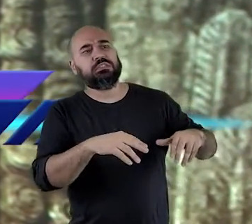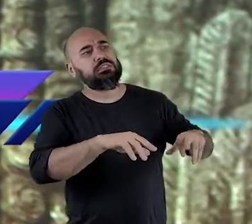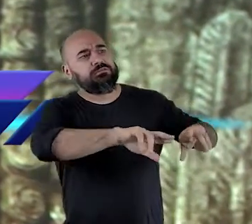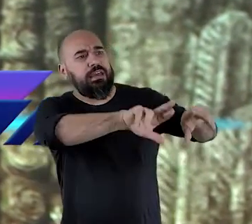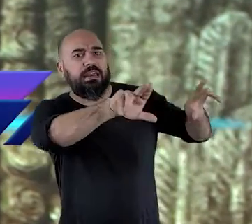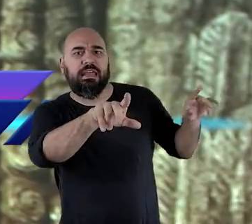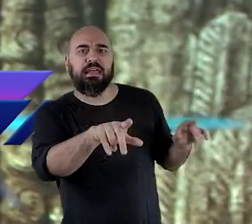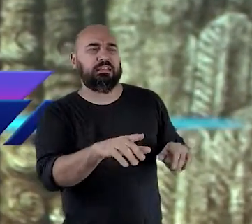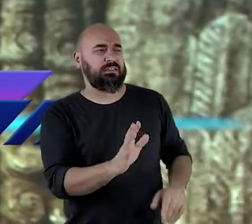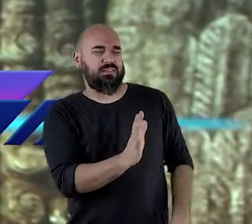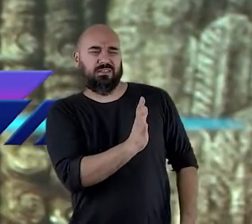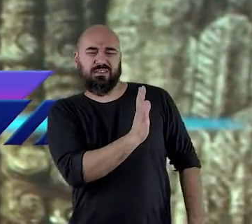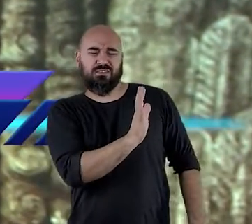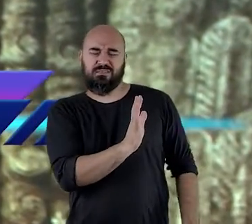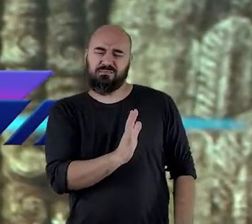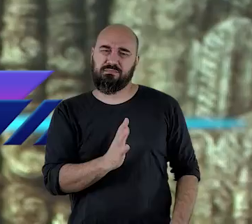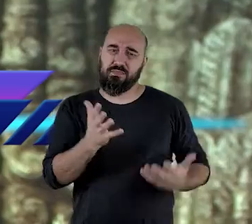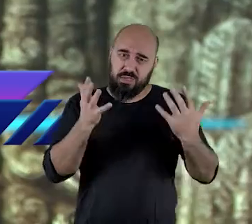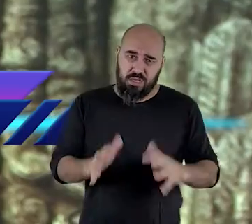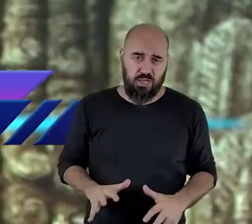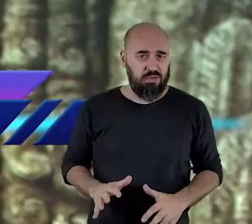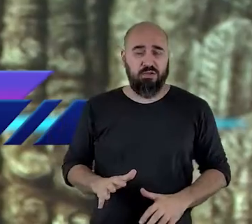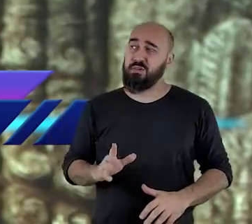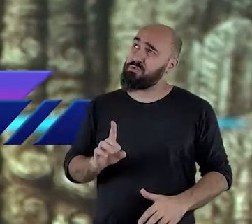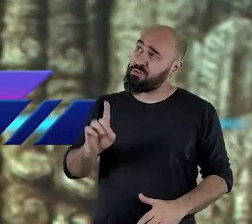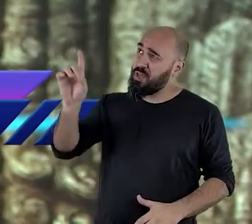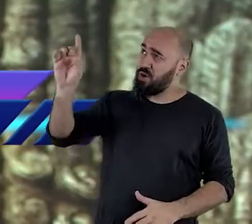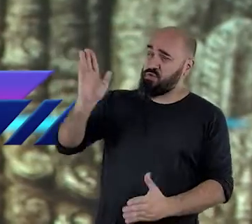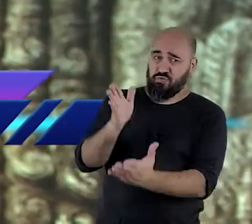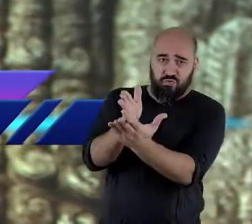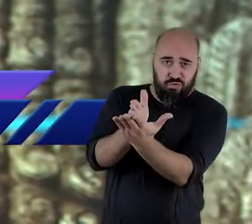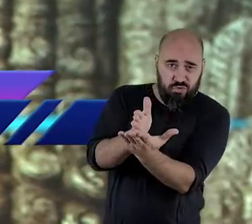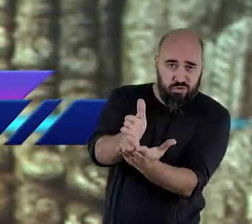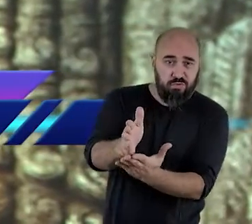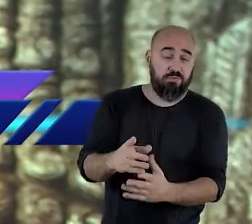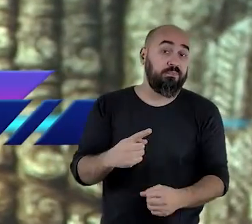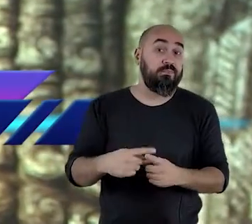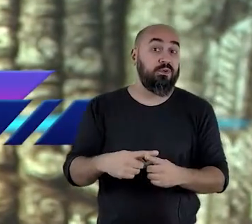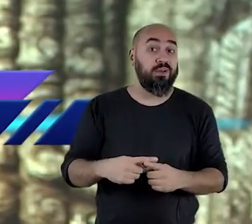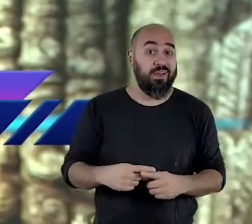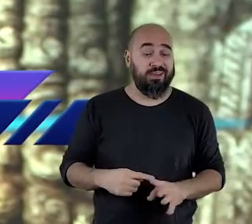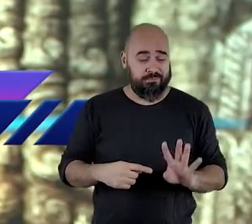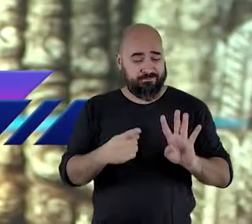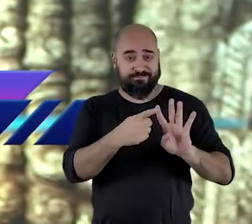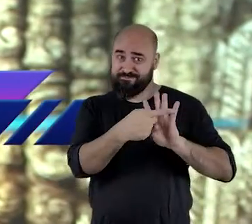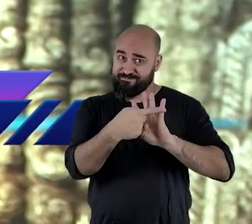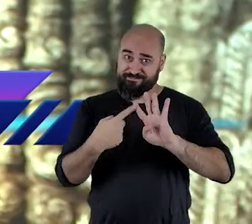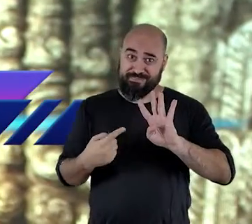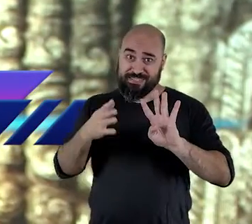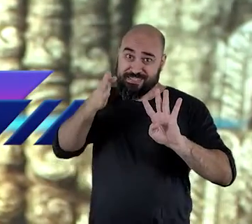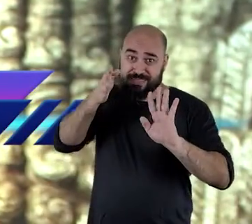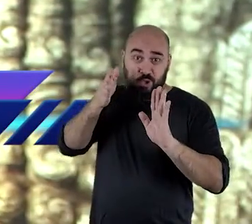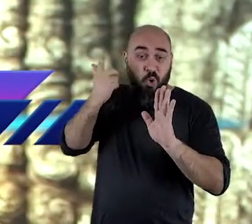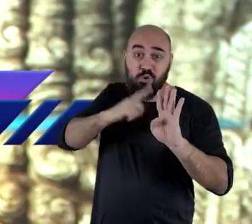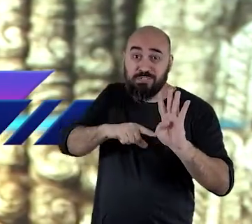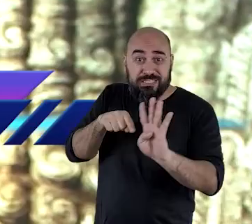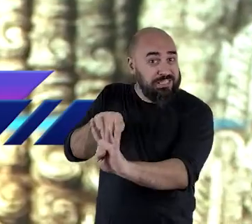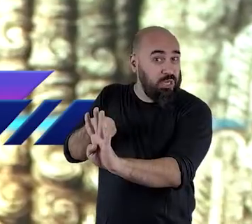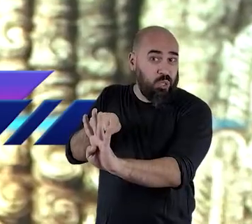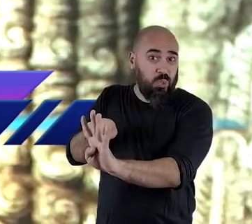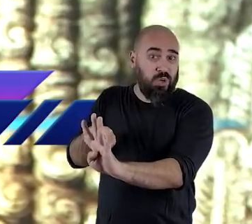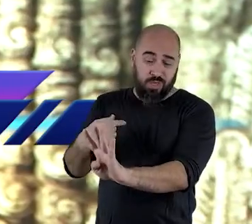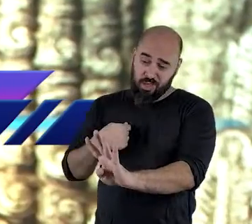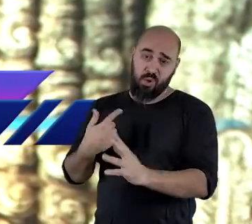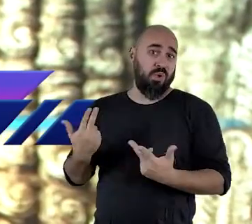desafio constante do cristão, porque a decisão de Daniel foi permanecer fiel a